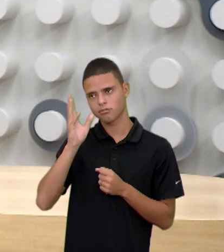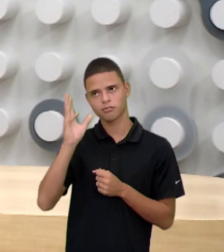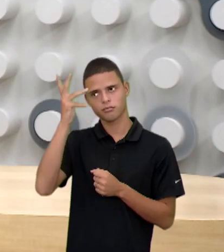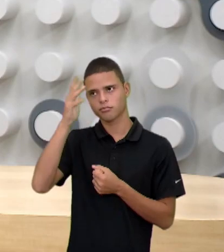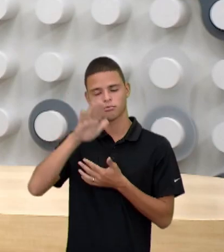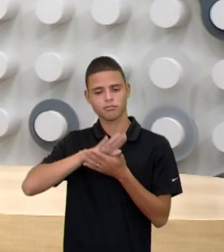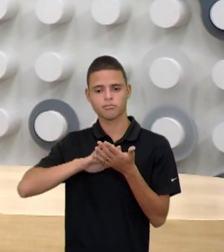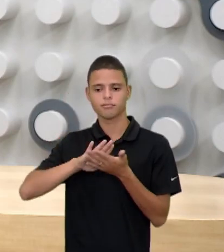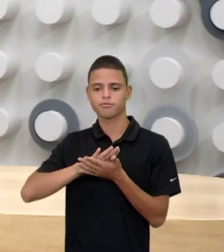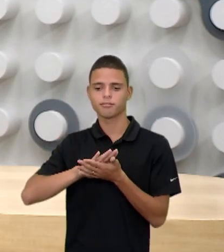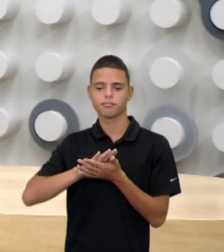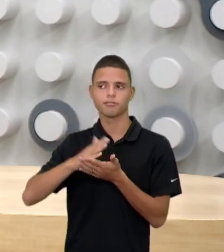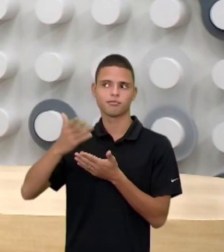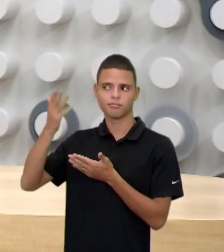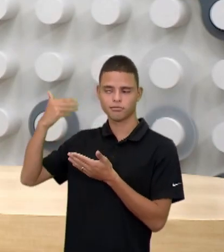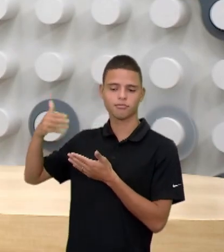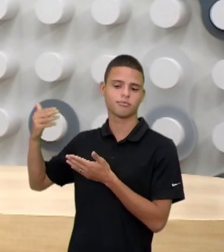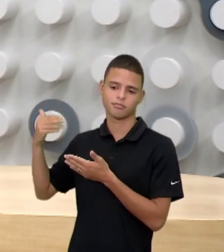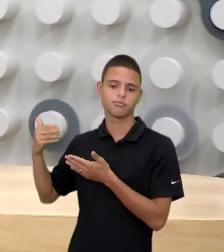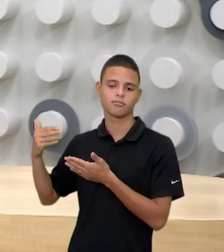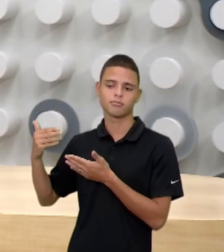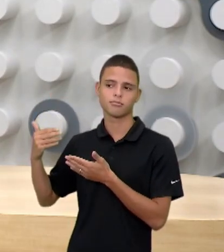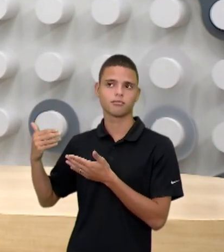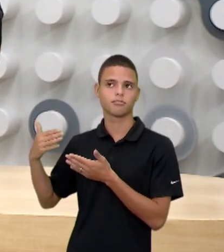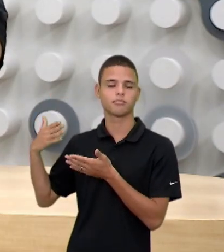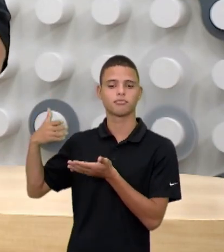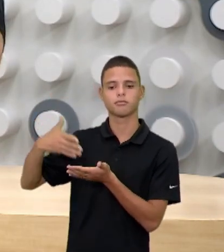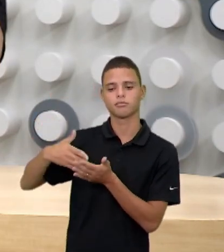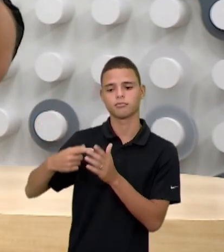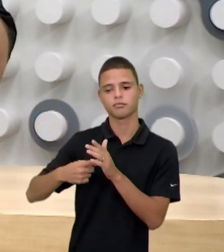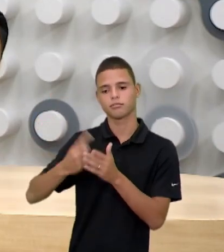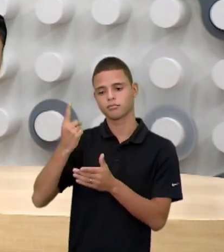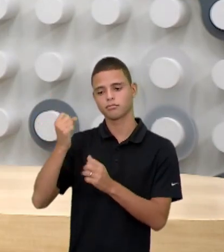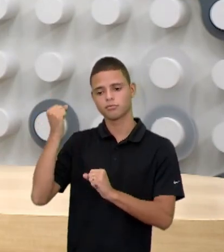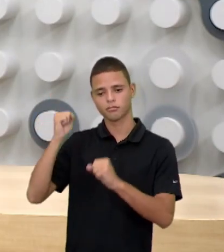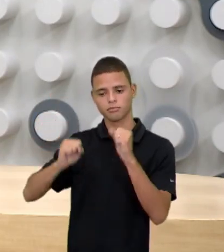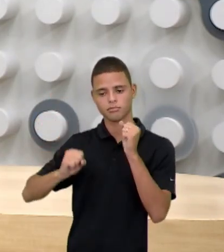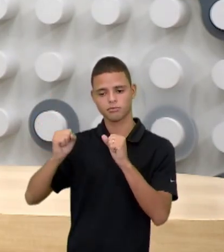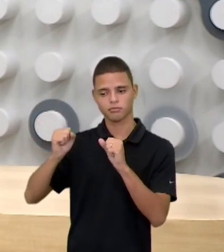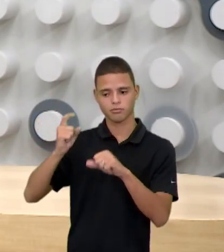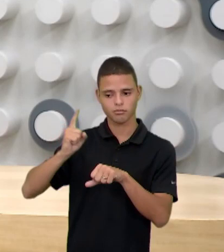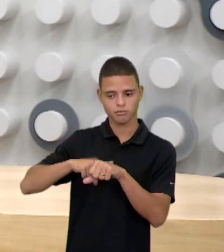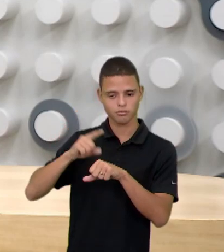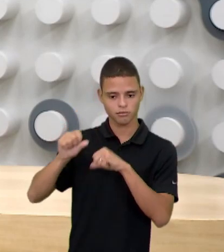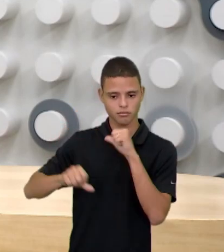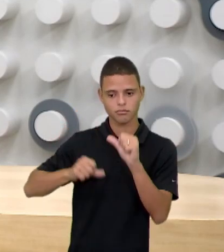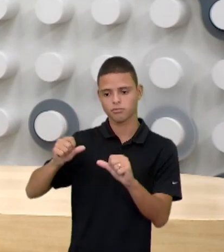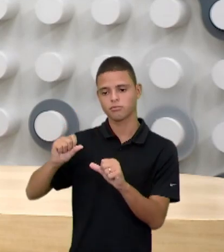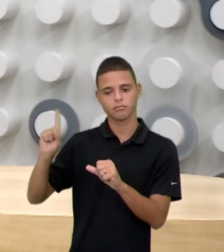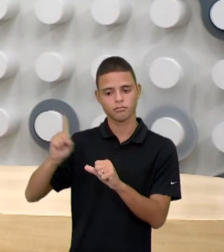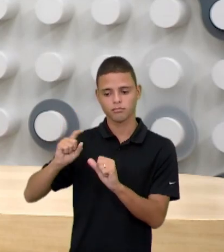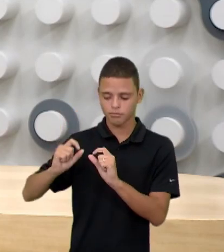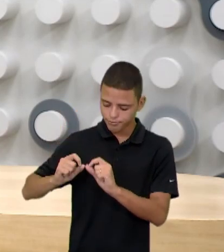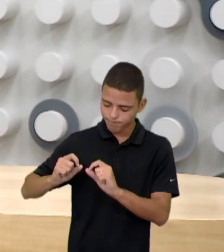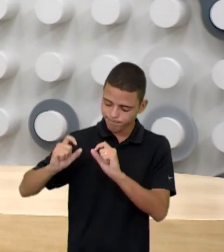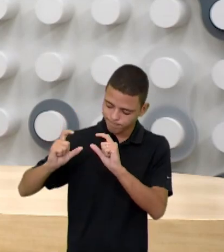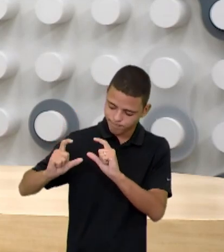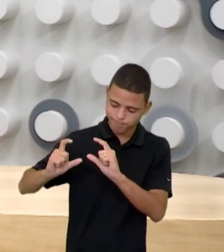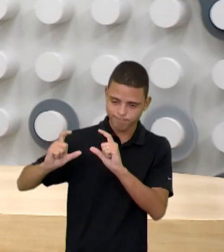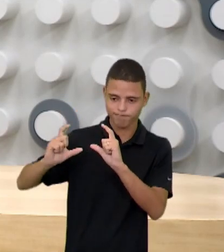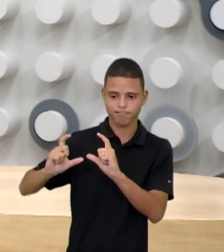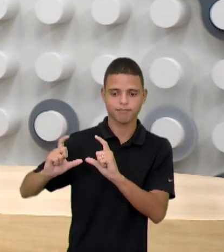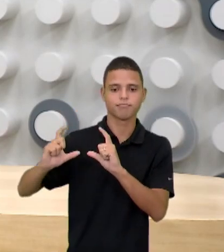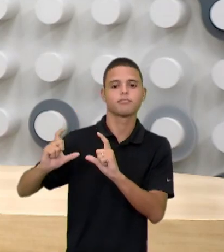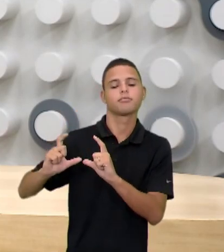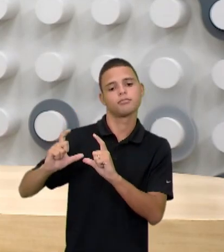a primeira Revolução Industrial. Logicamente que não, chega a primeira Revolução Industrial e já modifica? Não. Vai aumentando o processo, né?